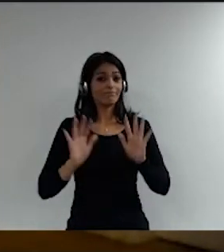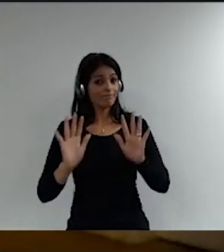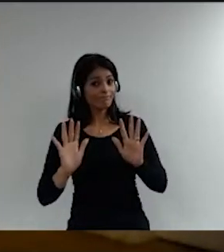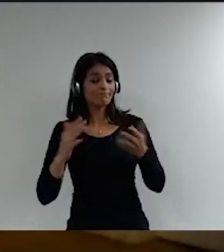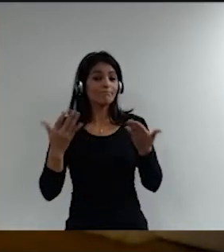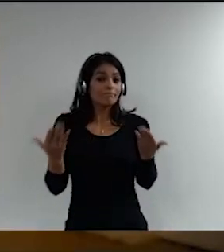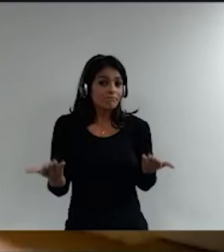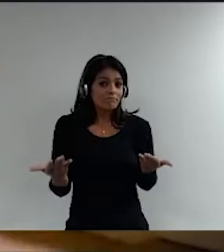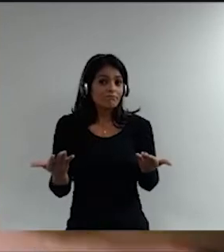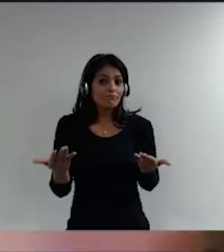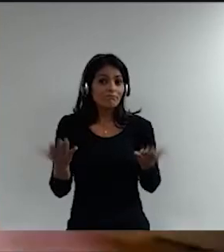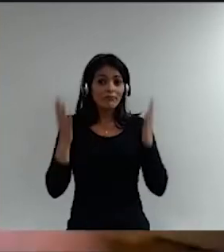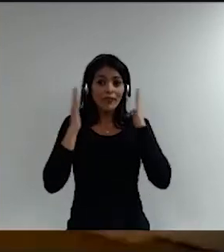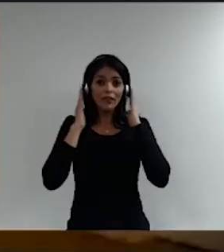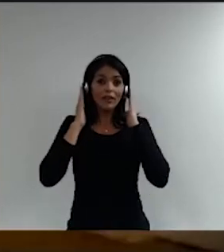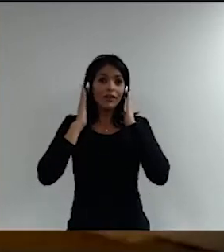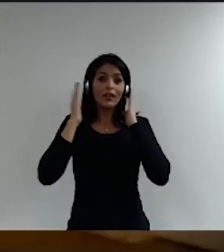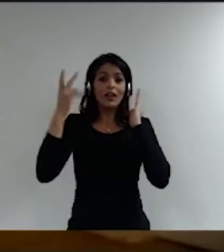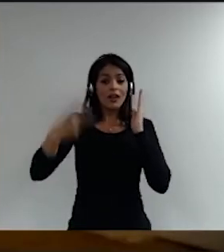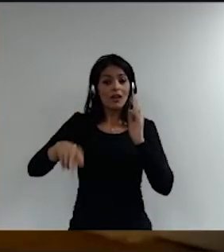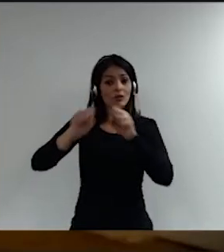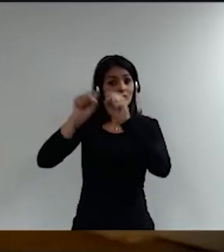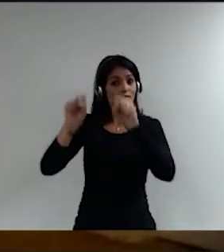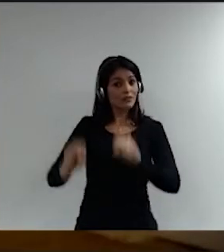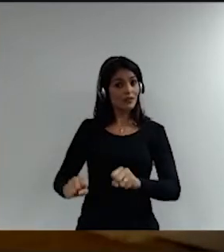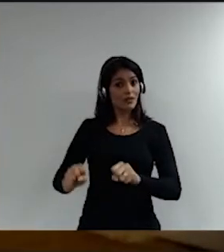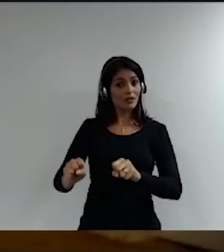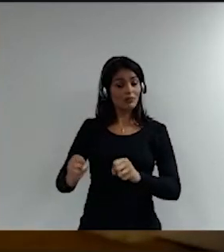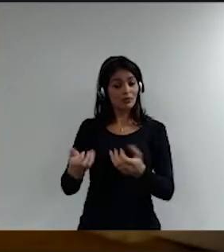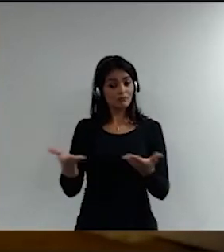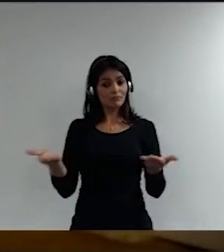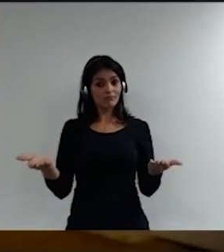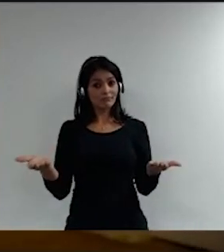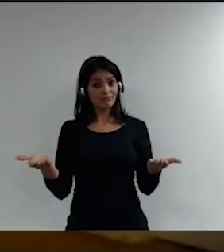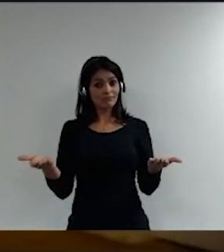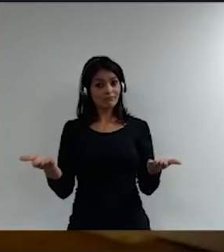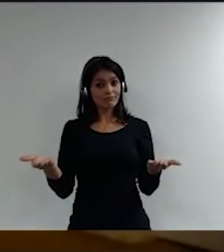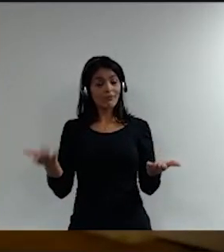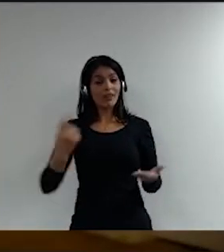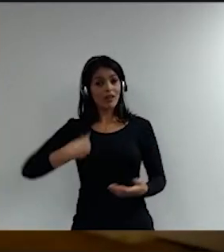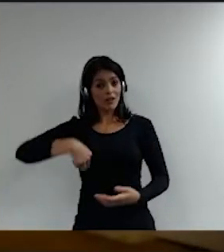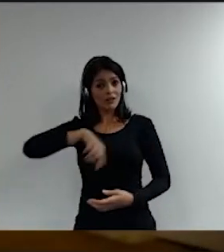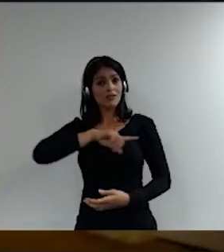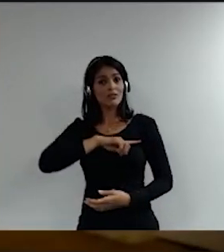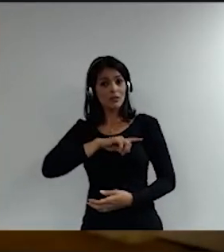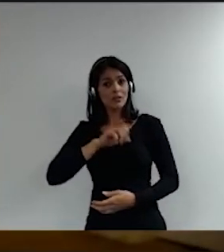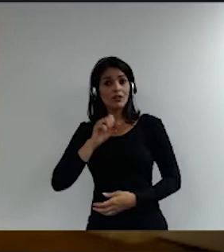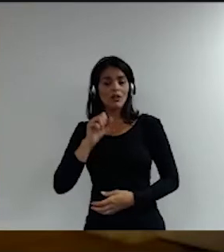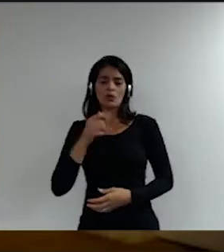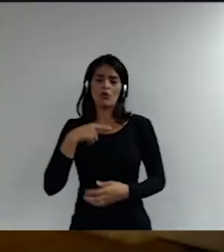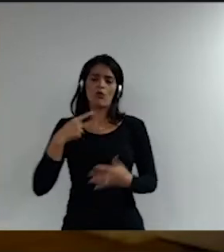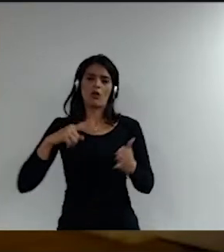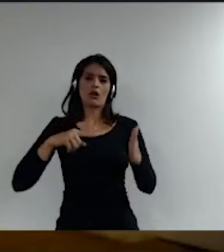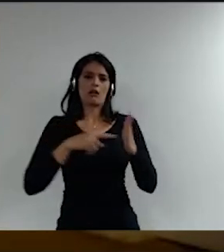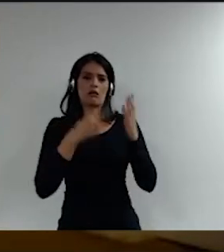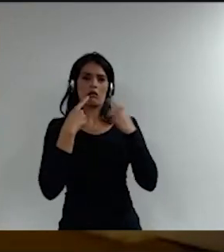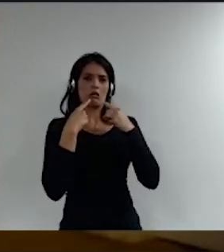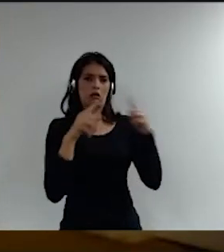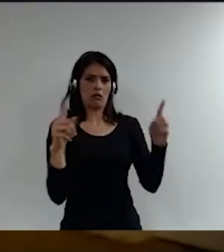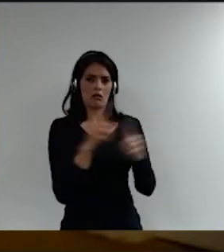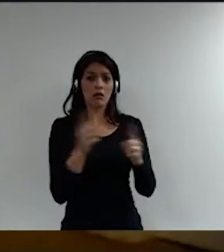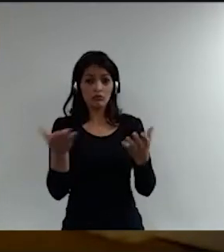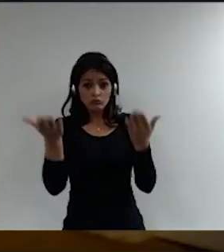Bom, é o nosso sistema. Está aí, e a gente pode... Eu não estou criticando, eu estou chamando a